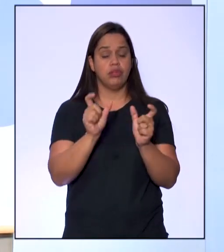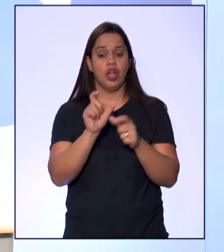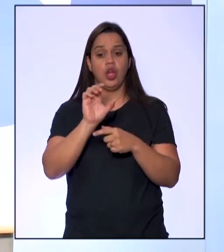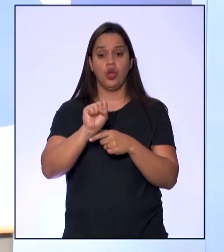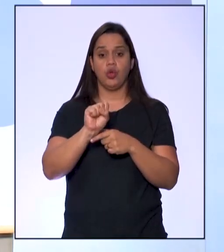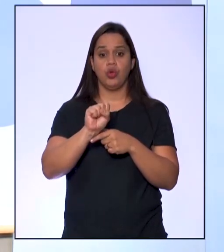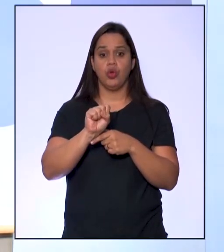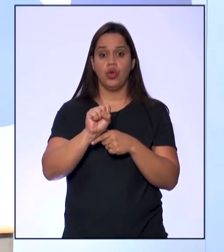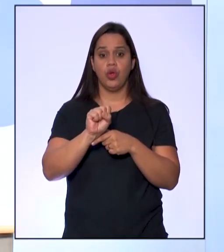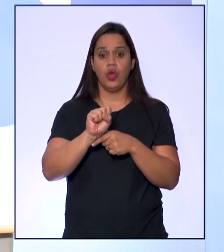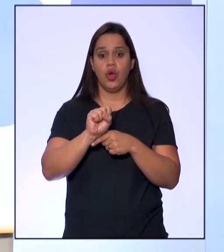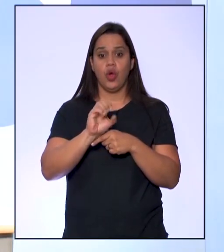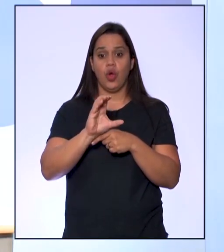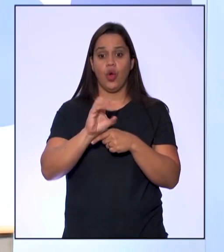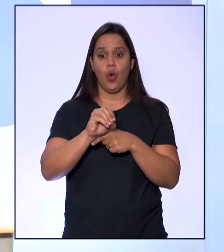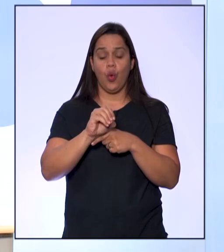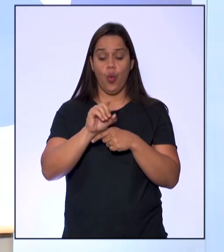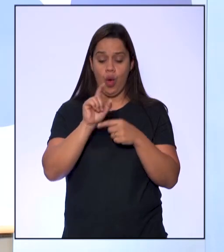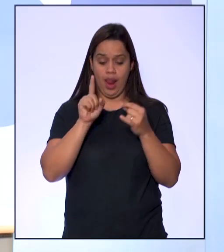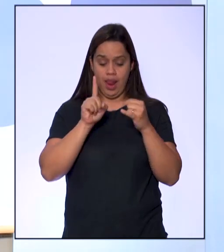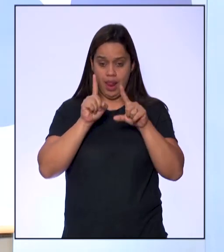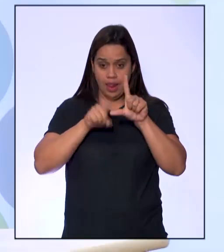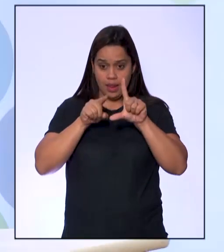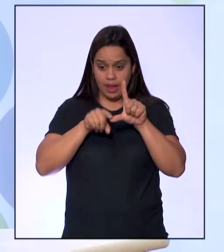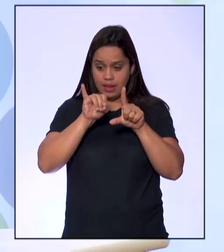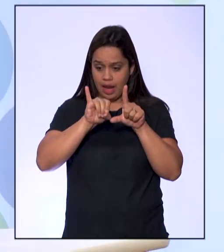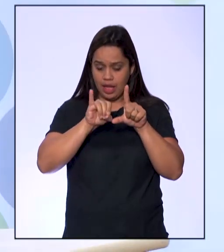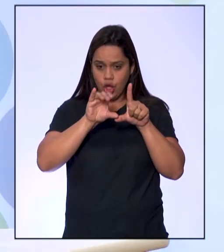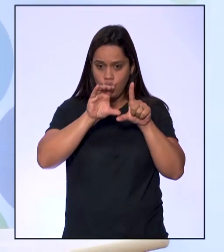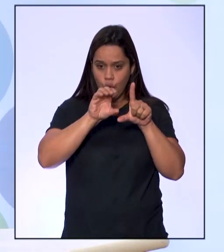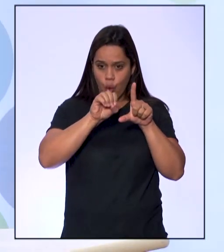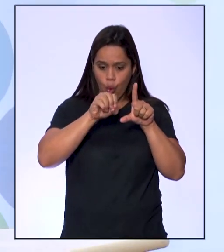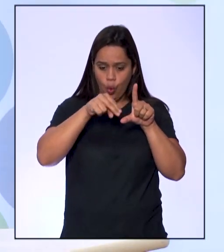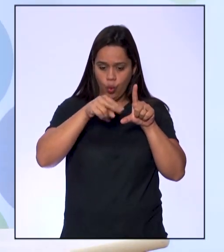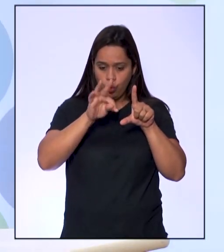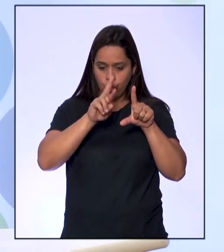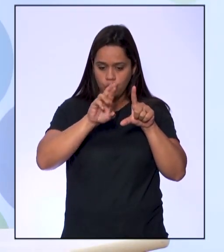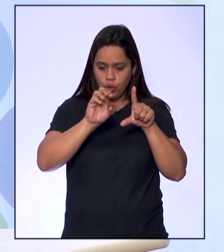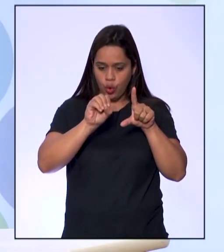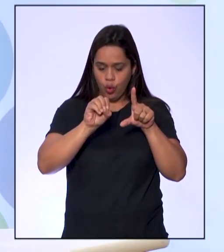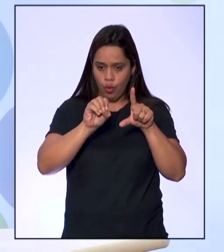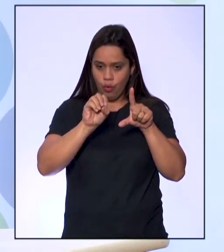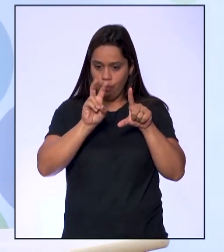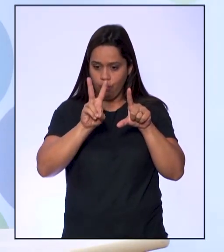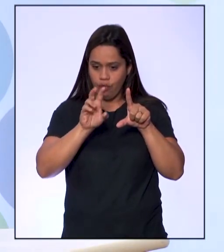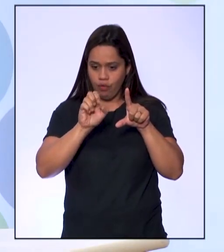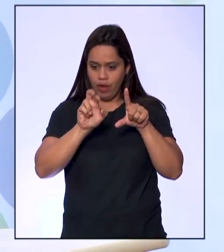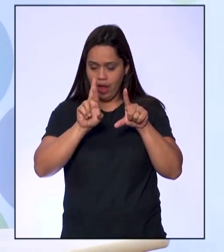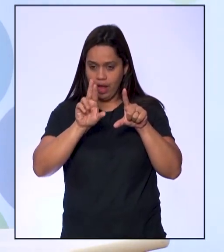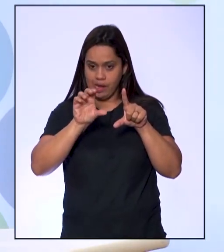i, exatamente. O i, aliás, faz toda a diferença. diferença, né? Então, por exemplo, a